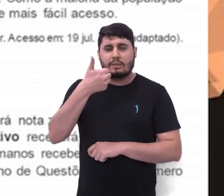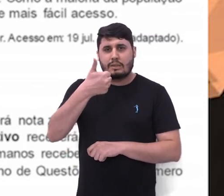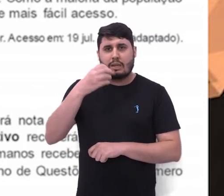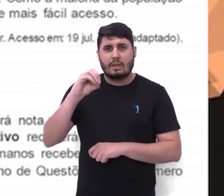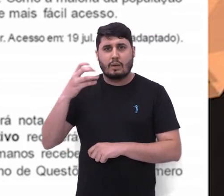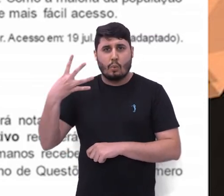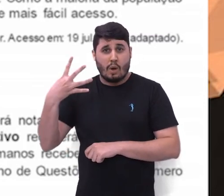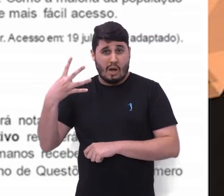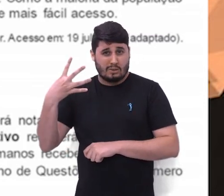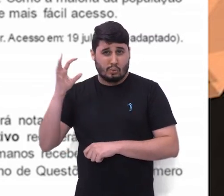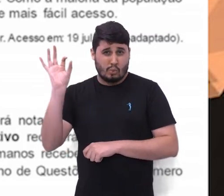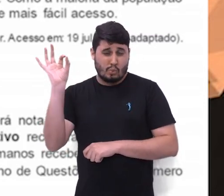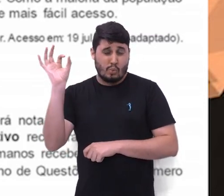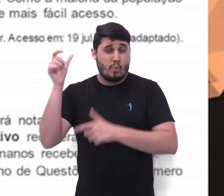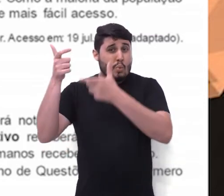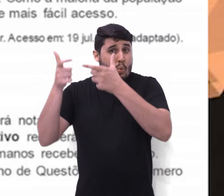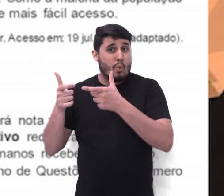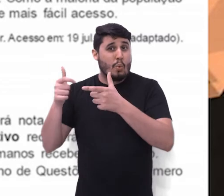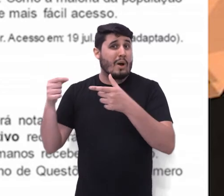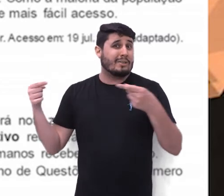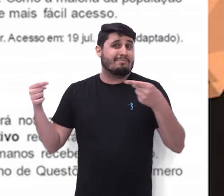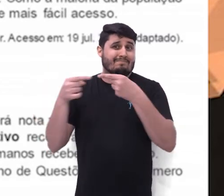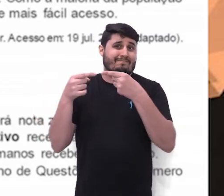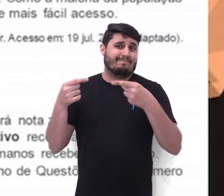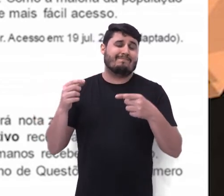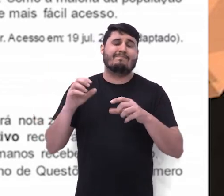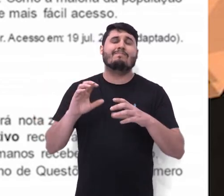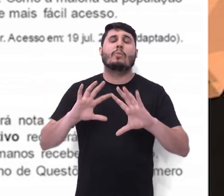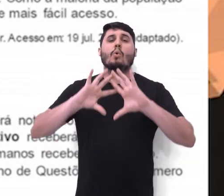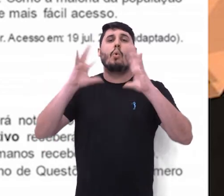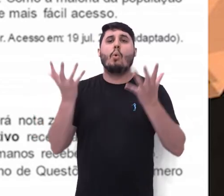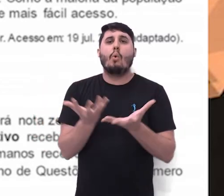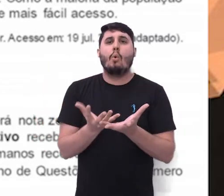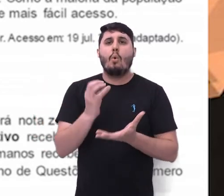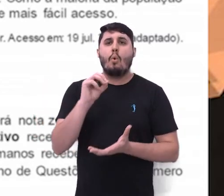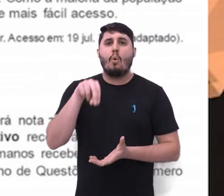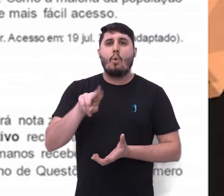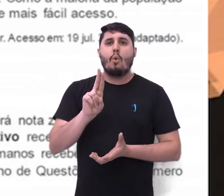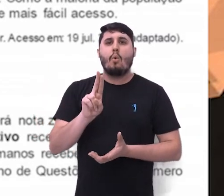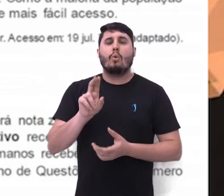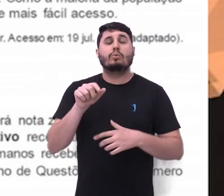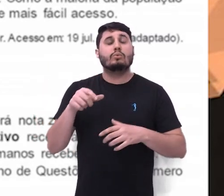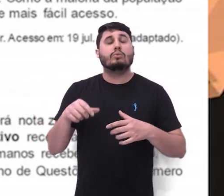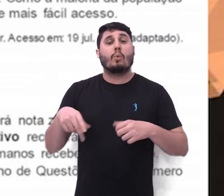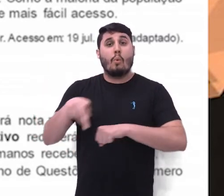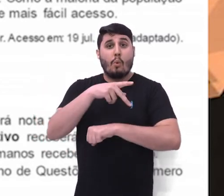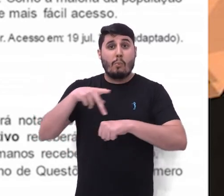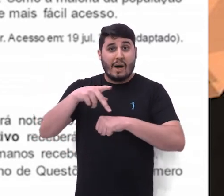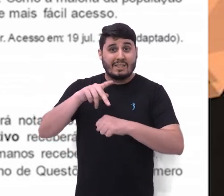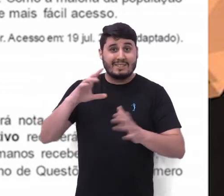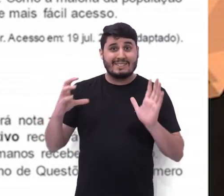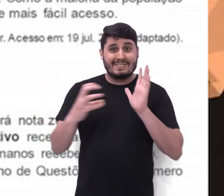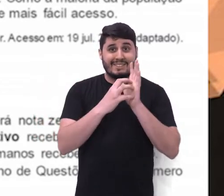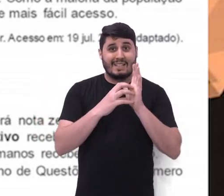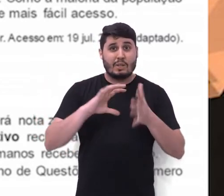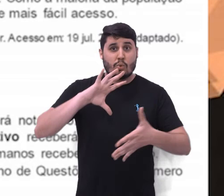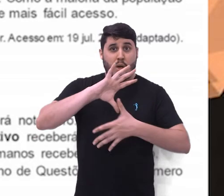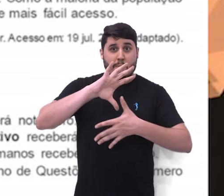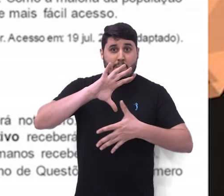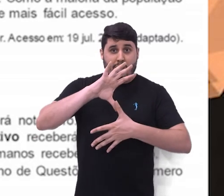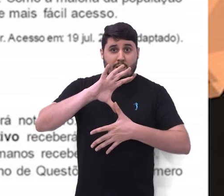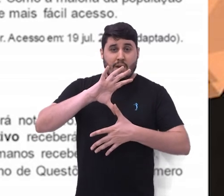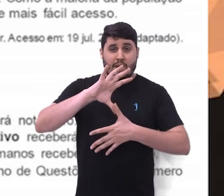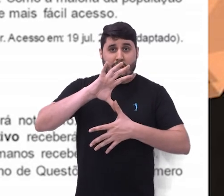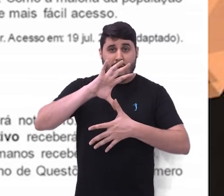104º lugar, de acordo com os parâmetros estabelecidos pela ONU. O país está no centro da América do Sul e